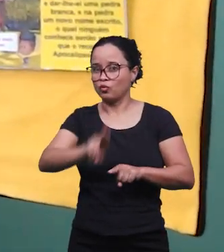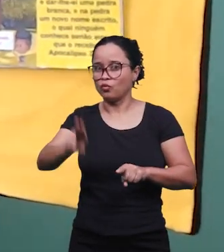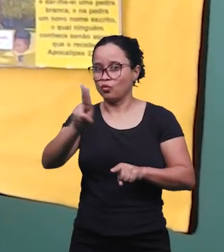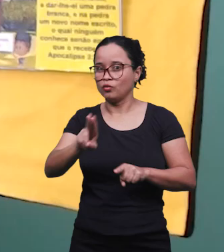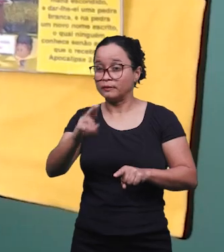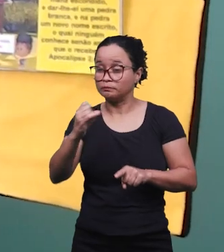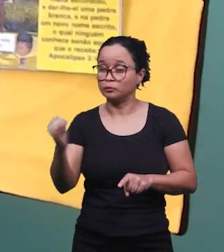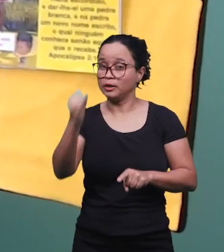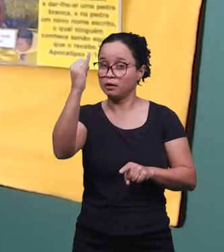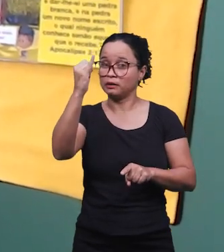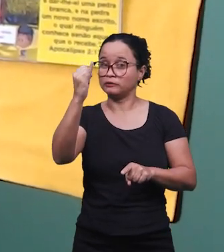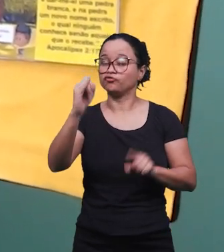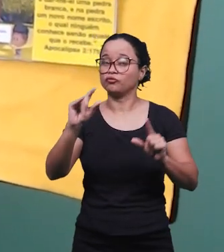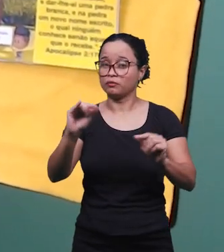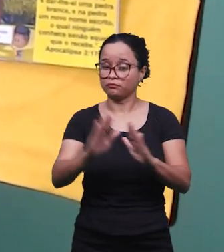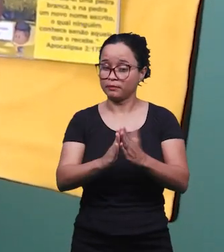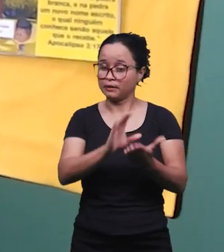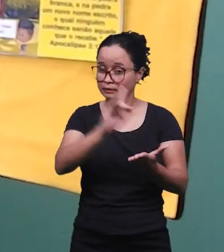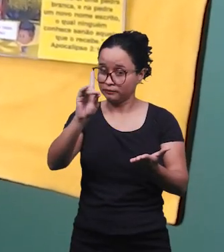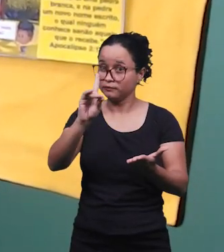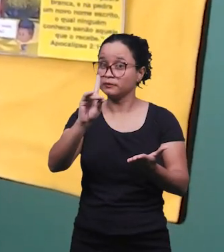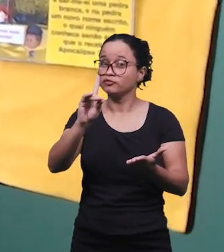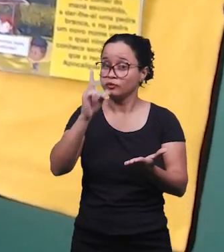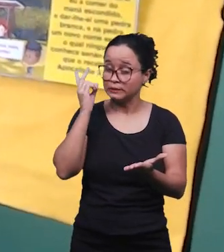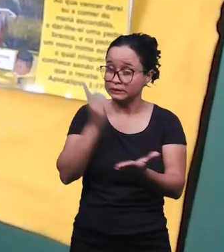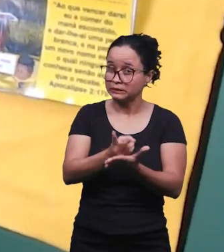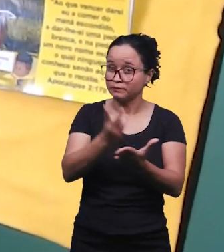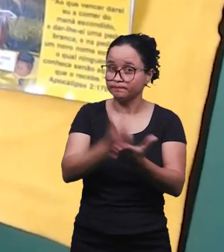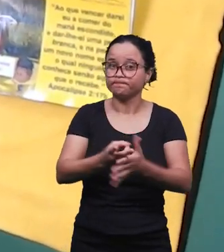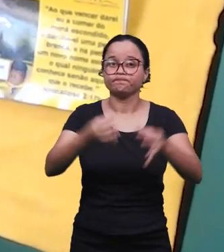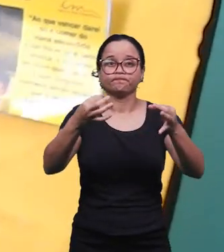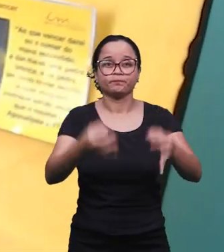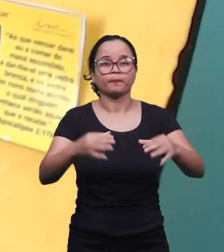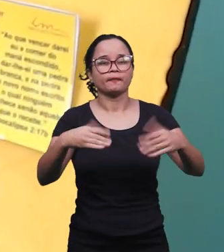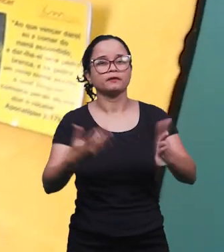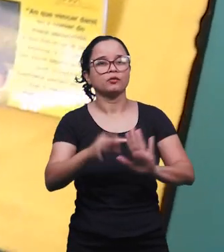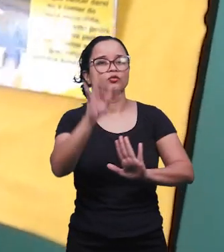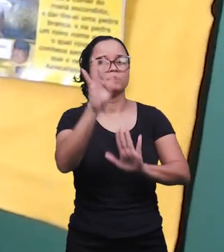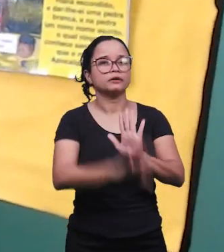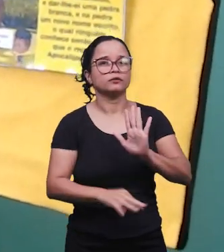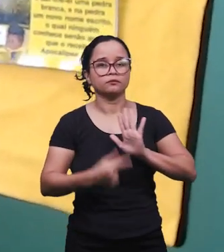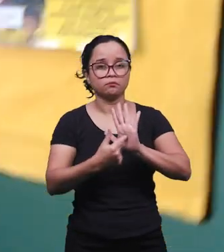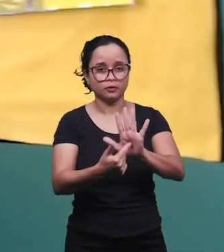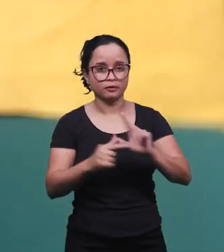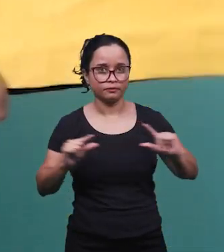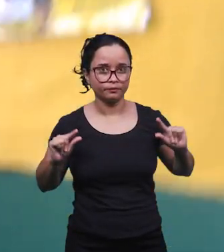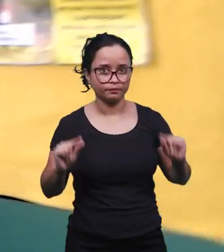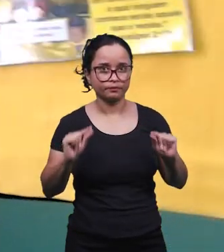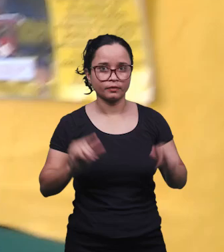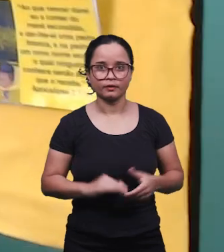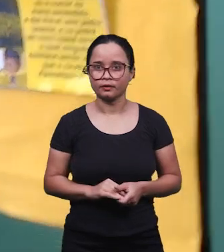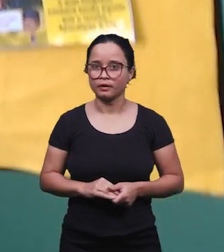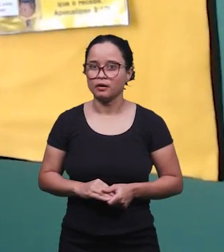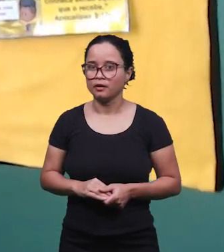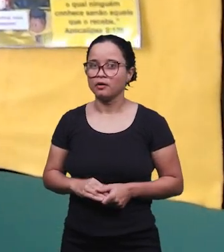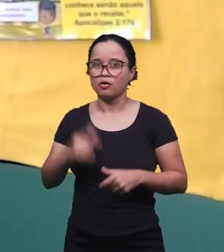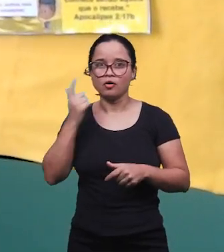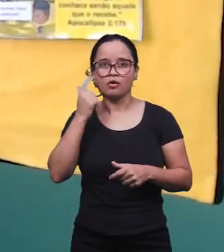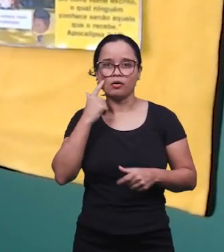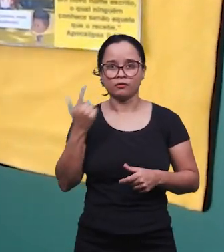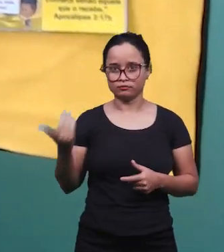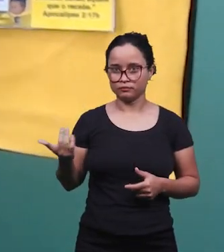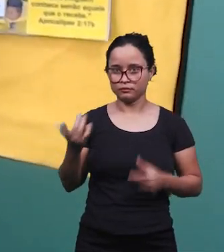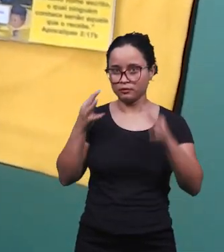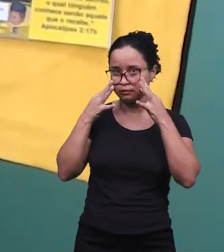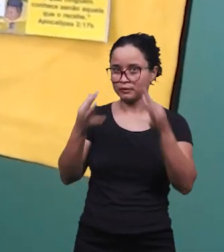utilizando ali a palavra. Certo? E o texto, ele fala o seguinte, eu não vou abrir só por conta aqui da